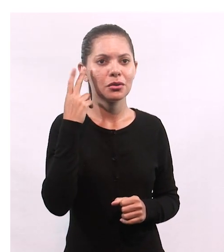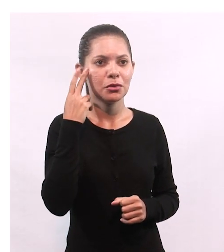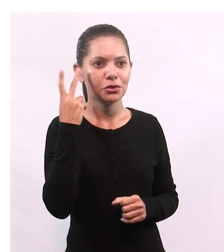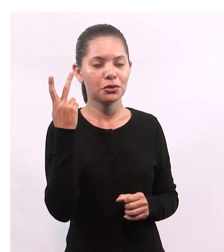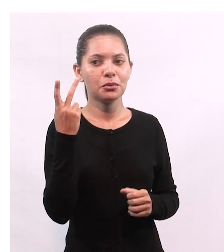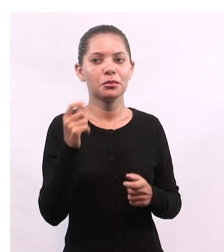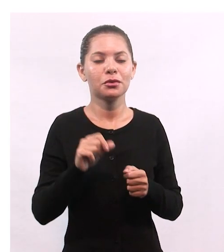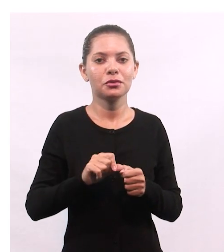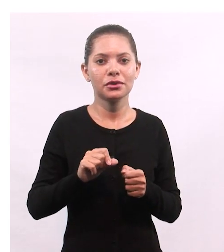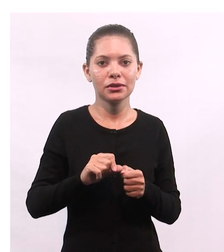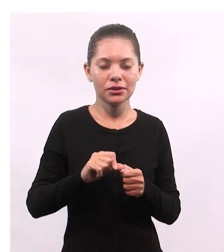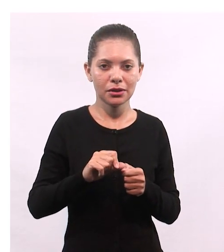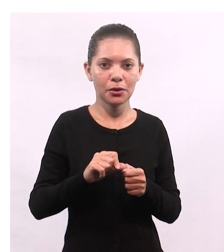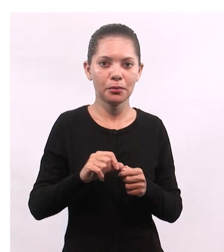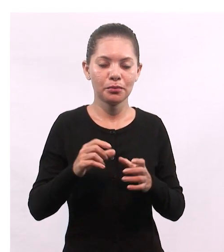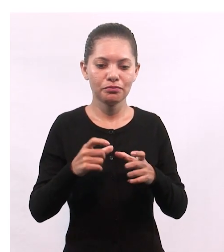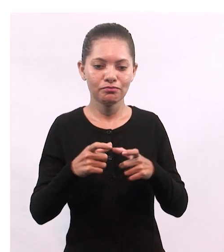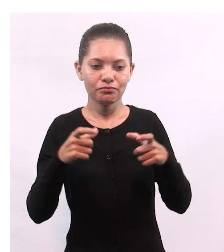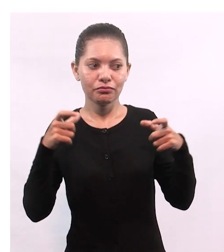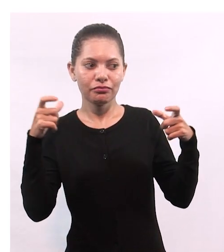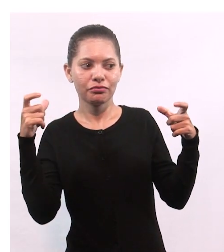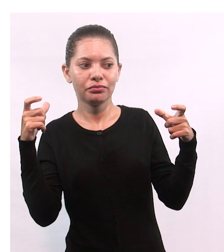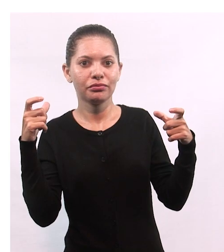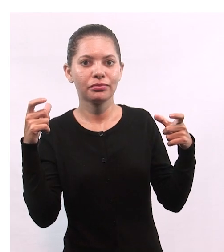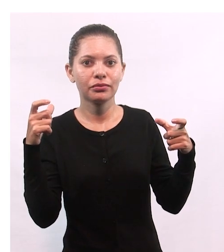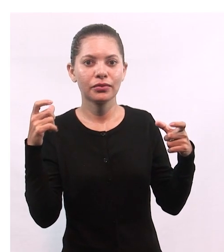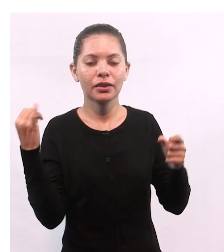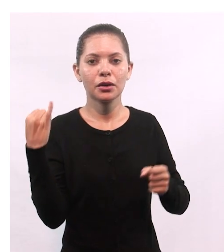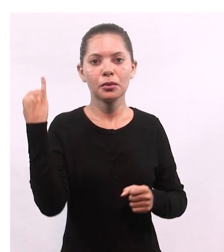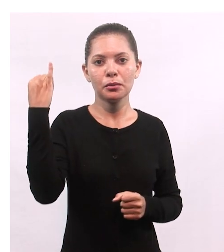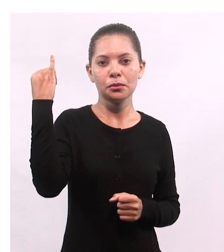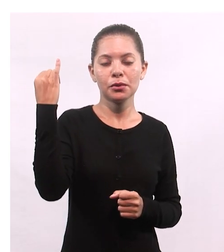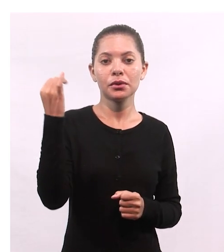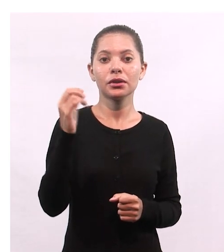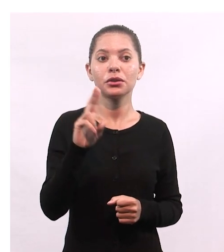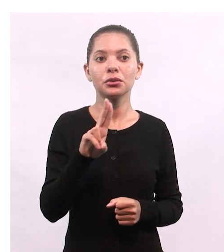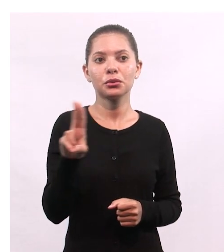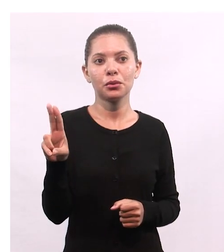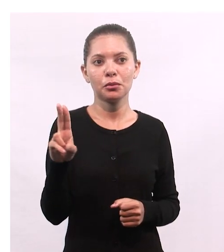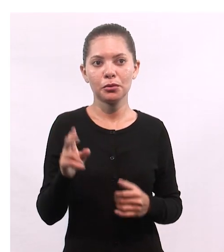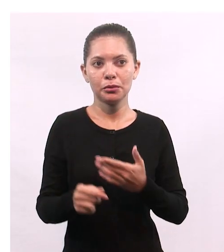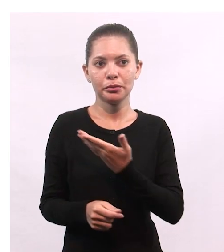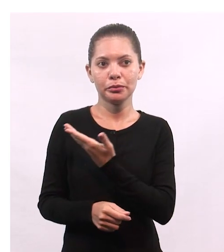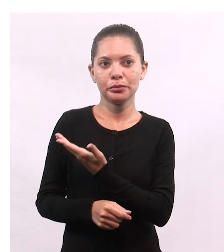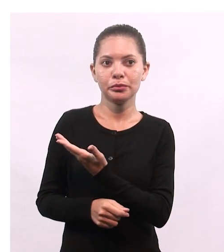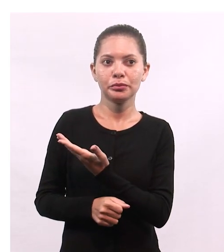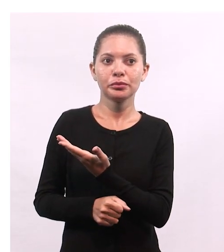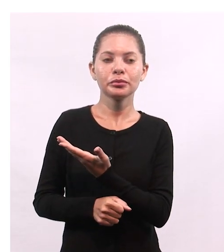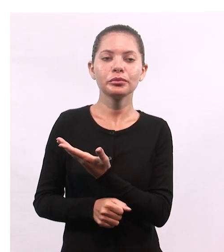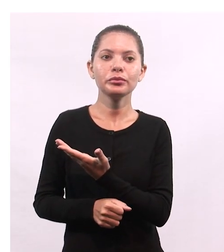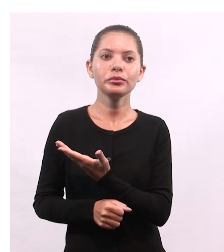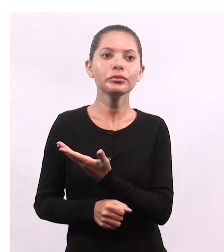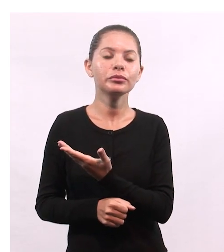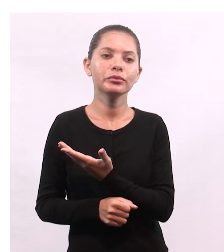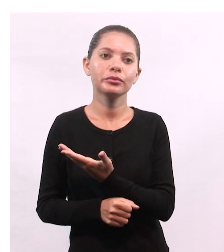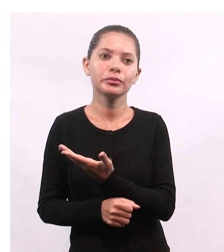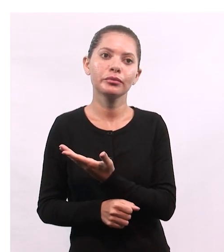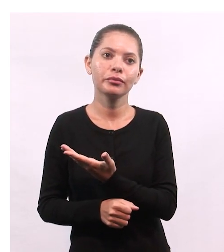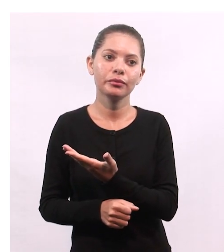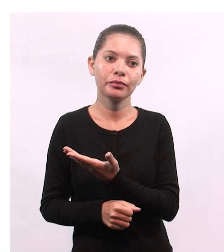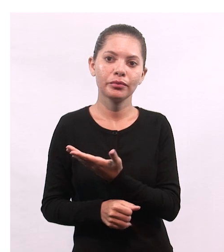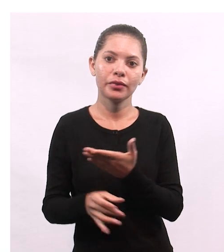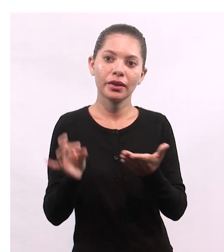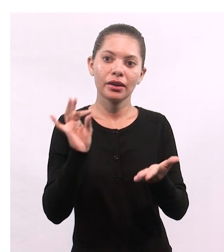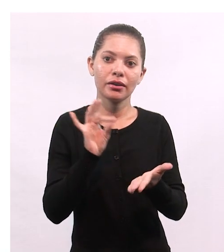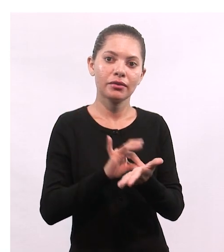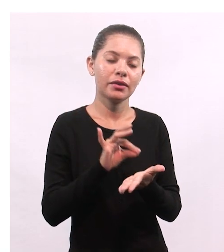utiliza geralmente para construir uma afirmação maior de relevância, a gente chama de proposição.